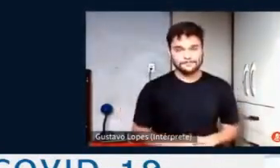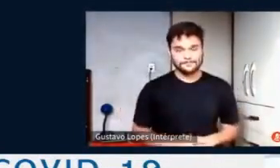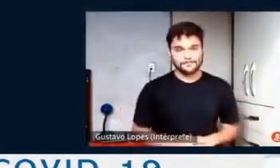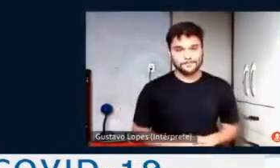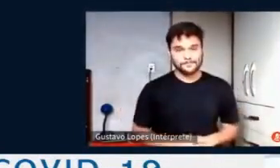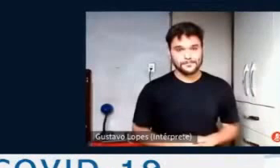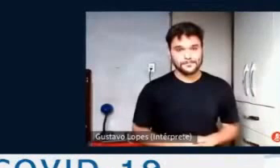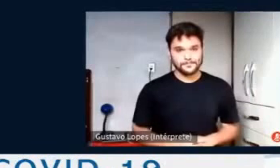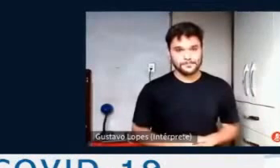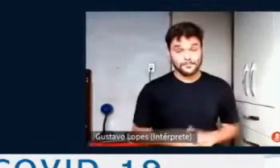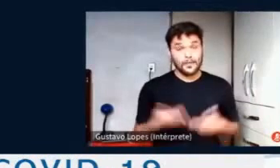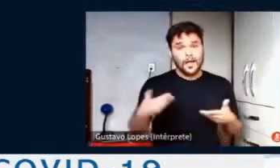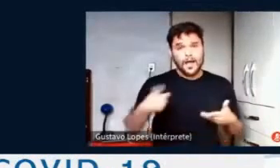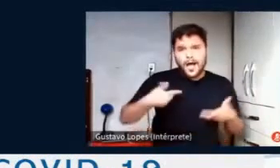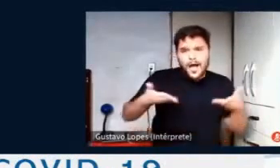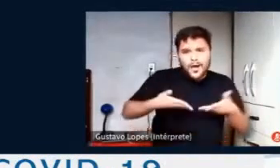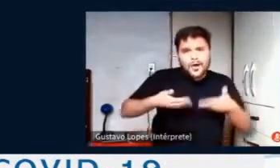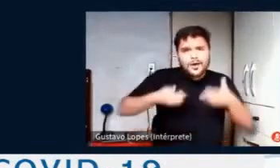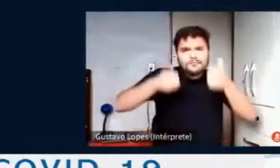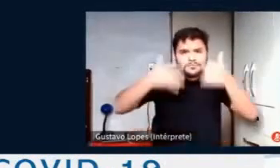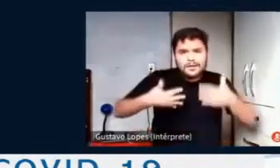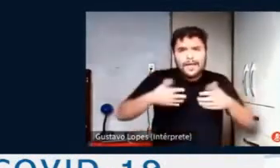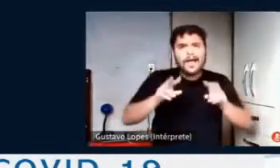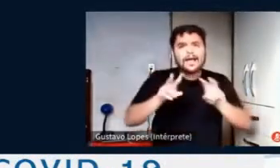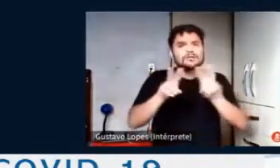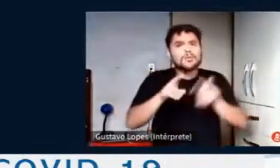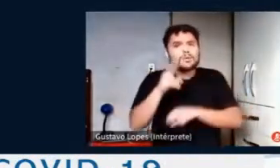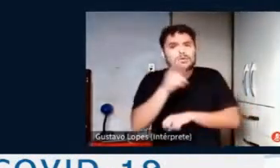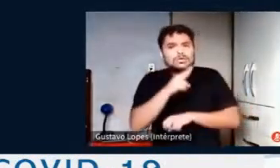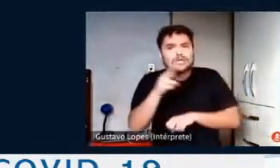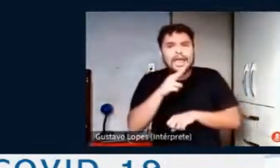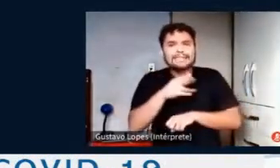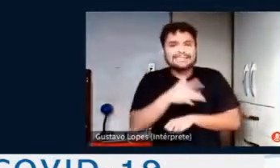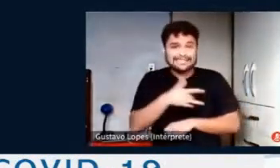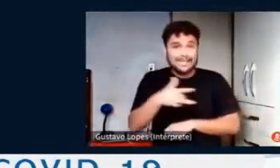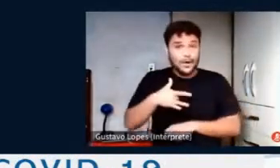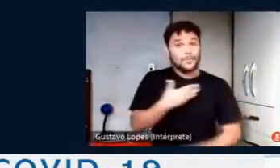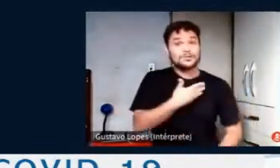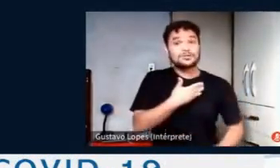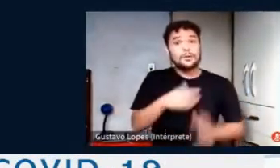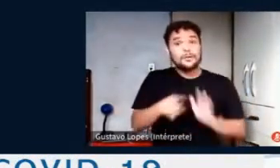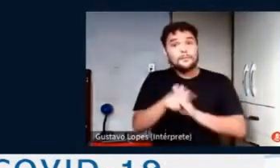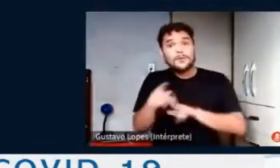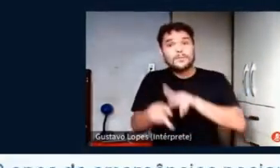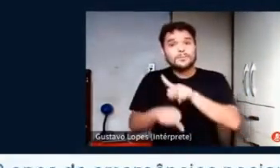Eu vou falar um pouco sobre emergência de saúde pública e pensando muito no perfil de vocês.